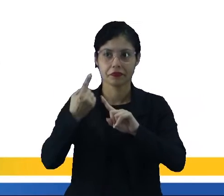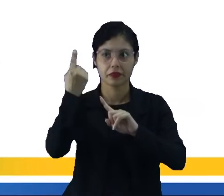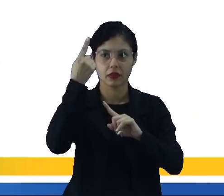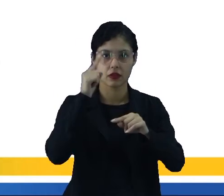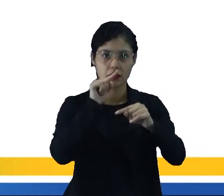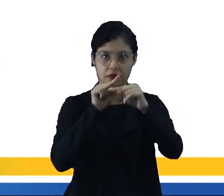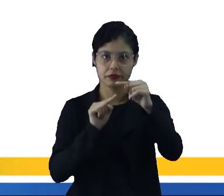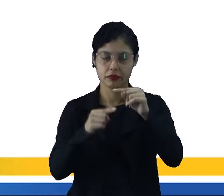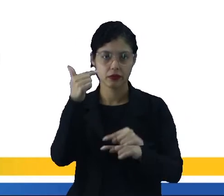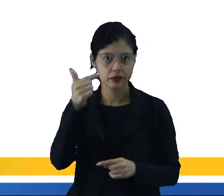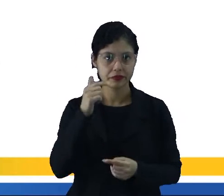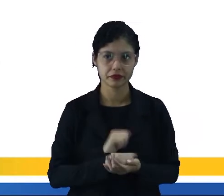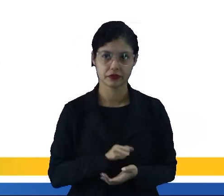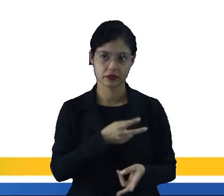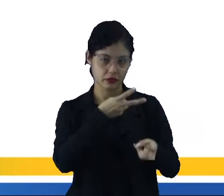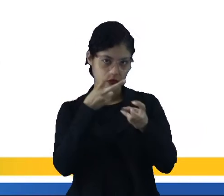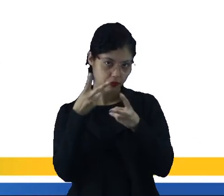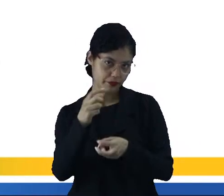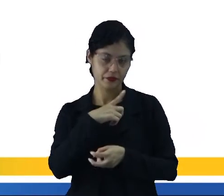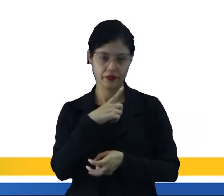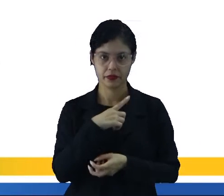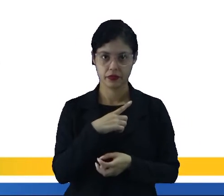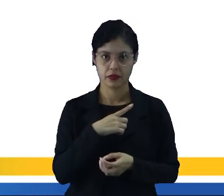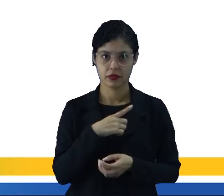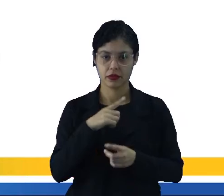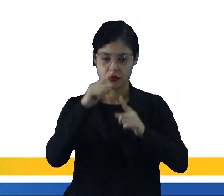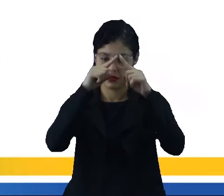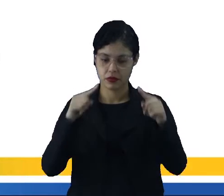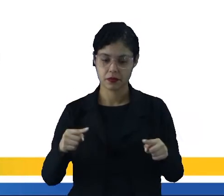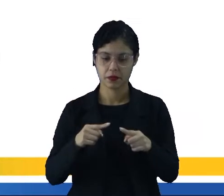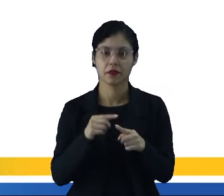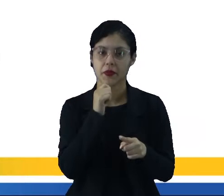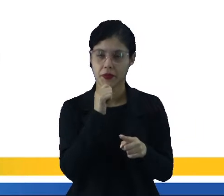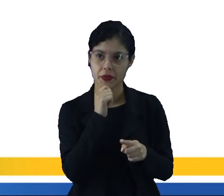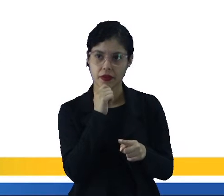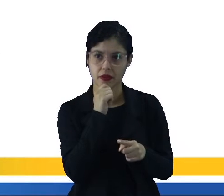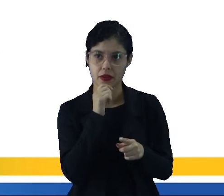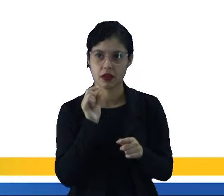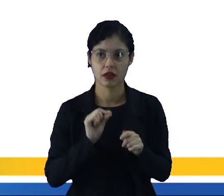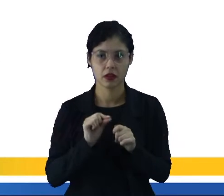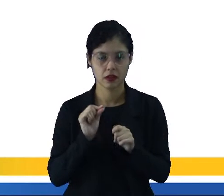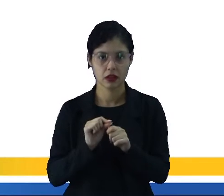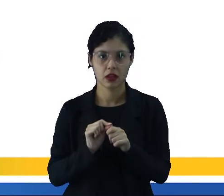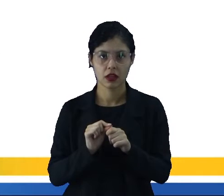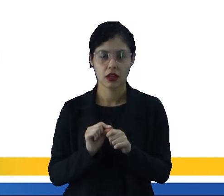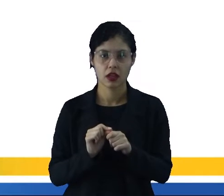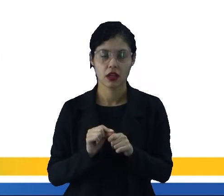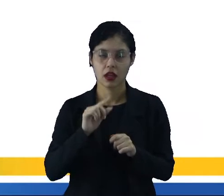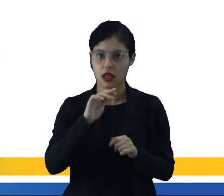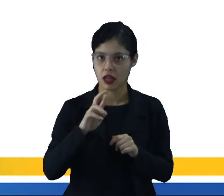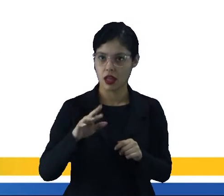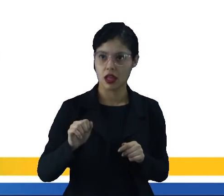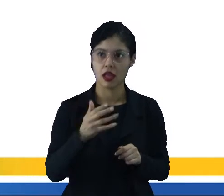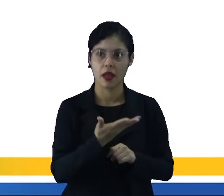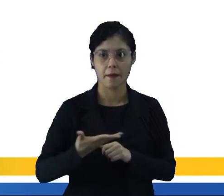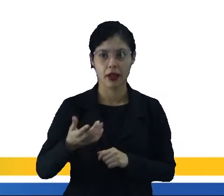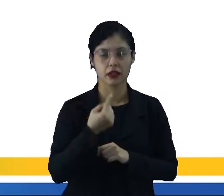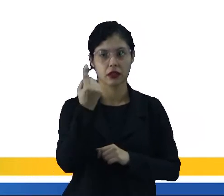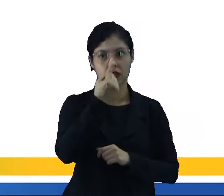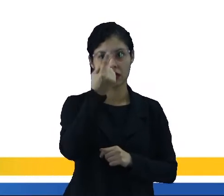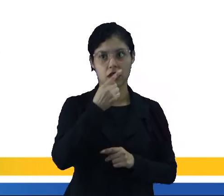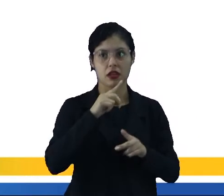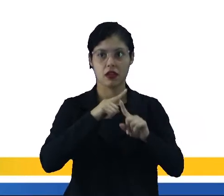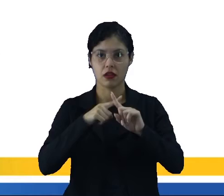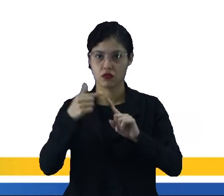dividido por 2 você tá observando que eu tenho um triângulo e Num triângulo a fórmula da área é a base vezes altura sobre 2